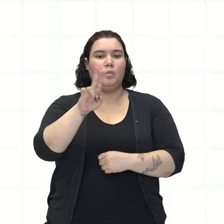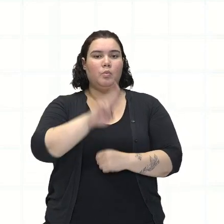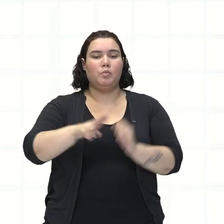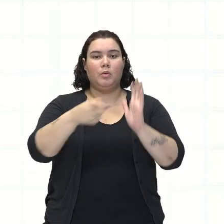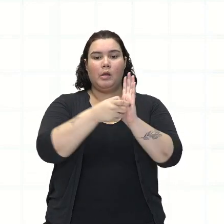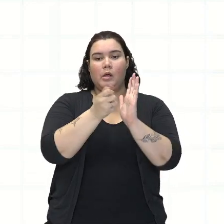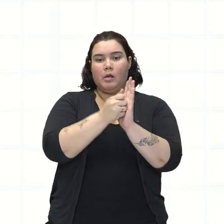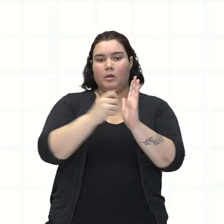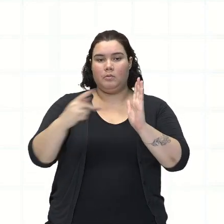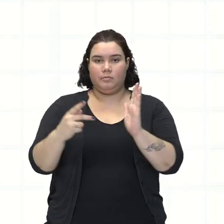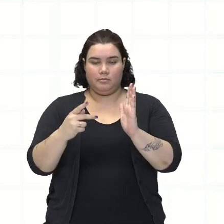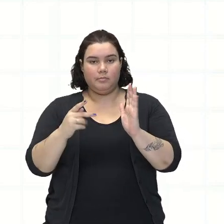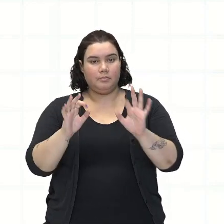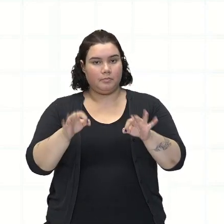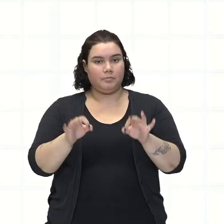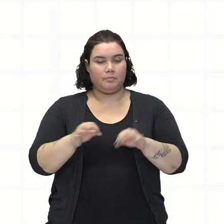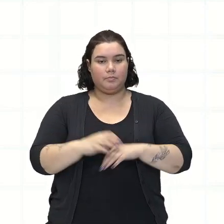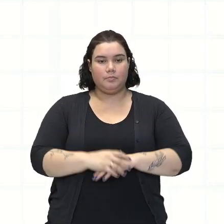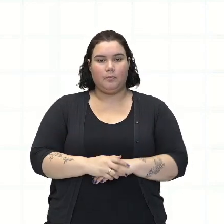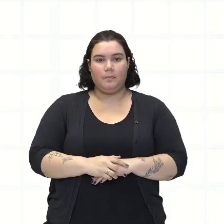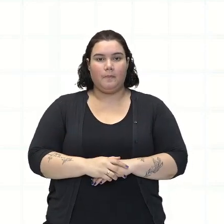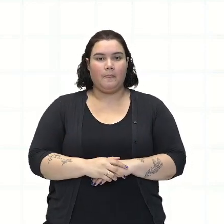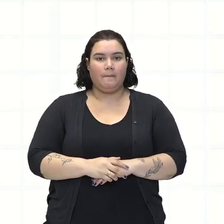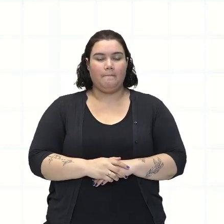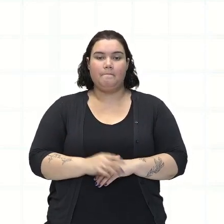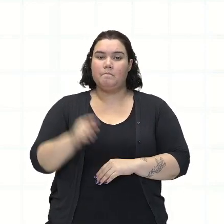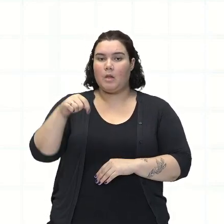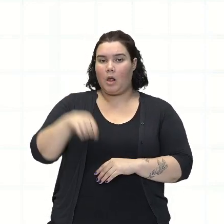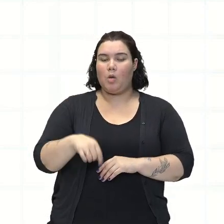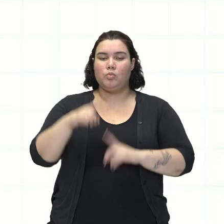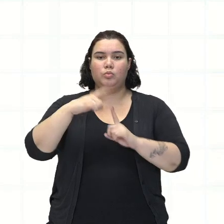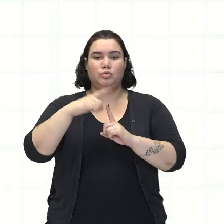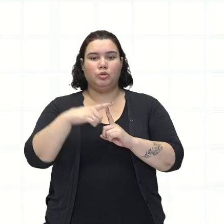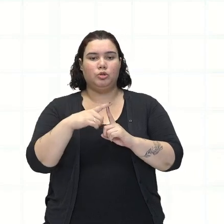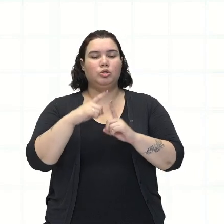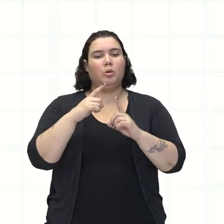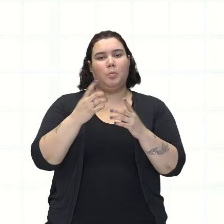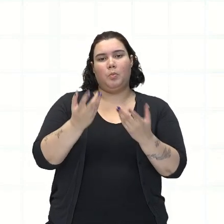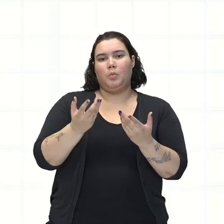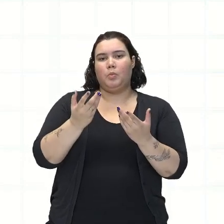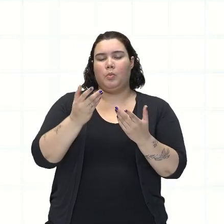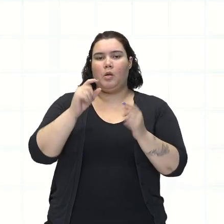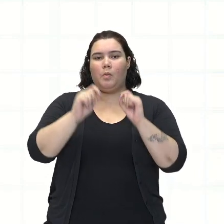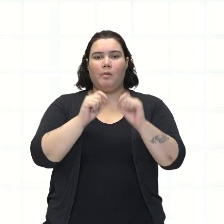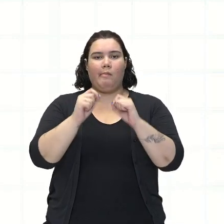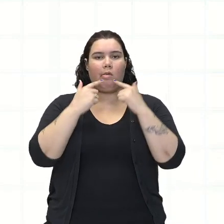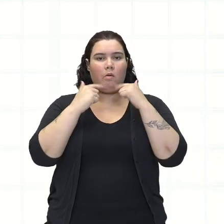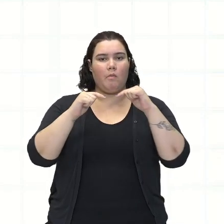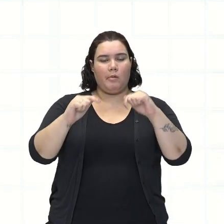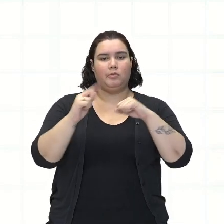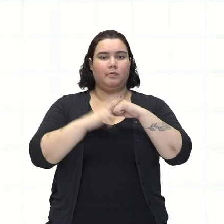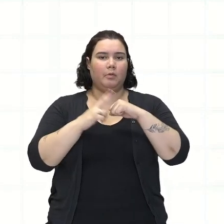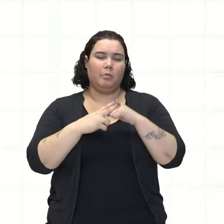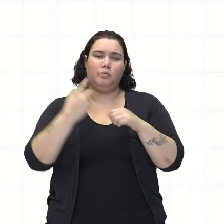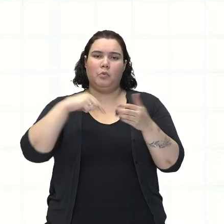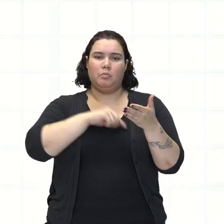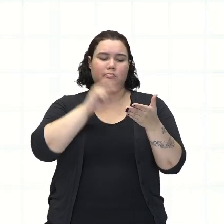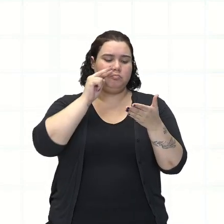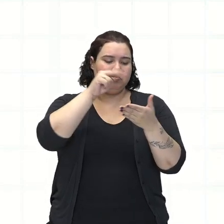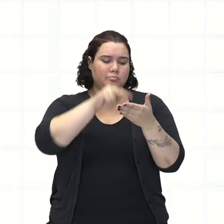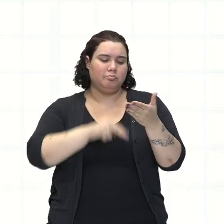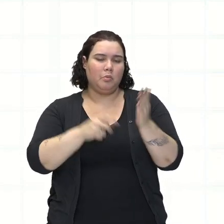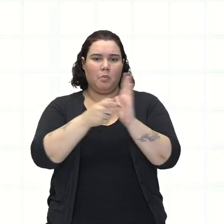estou utilizando essa linguagem. É muito comum quando a gente abre o celular, a gente dá uma olhada em algum aplicativo que também vai